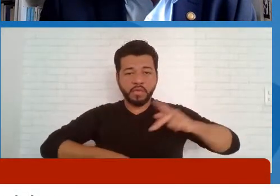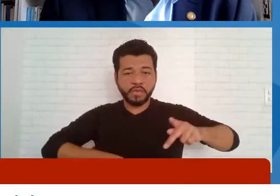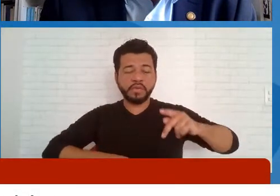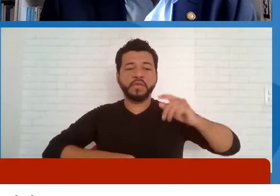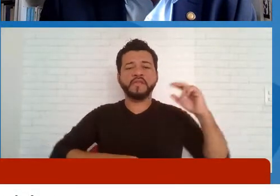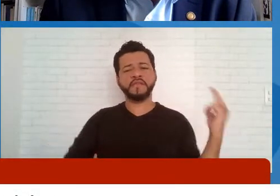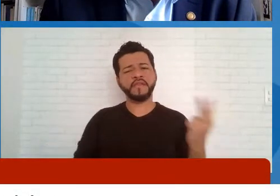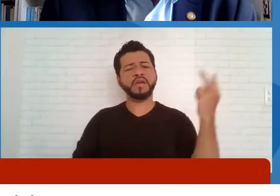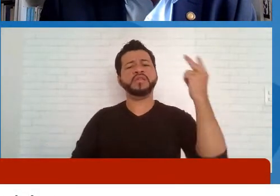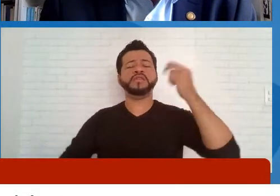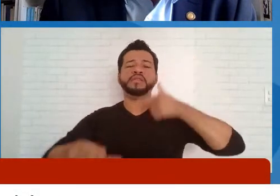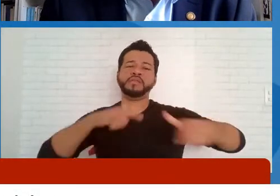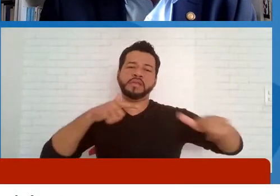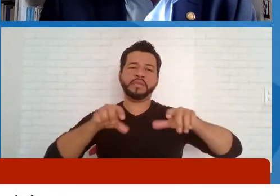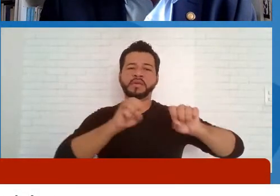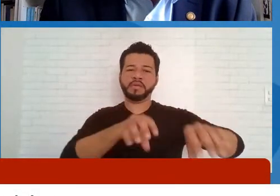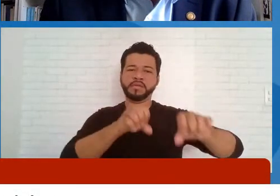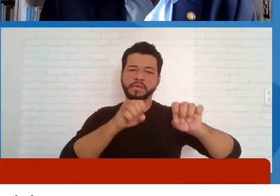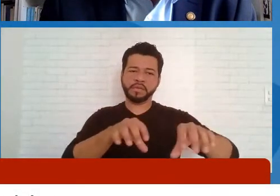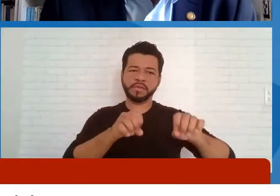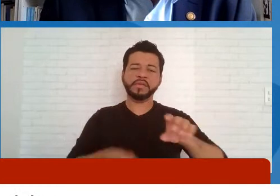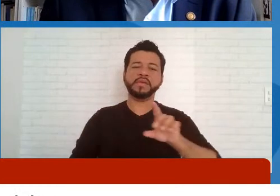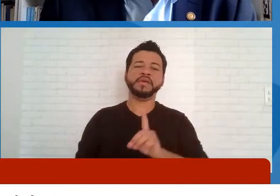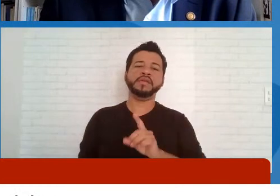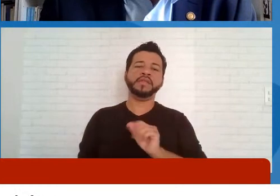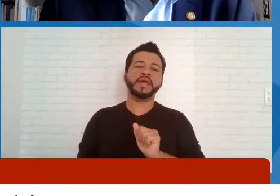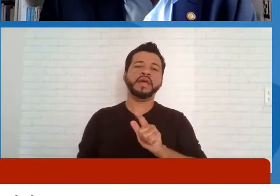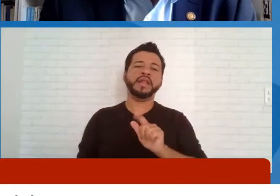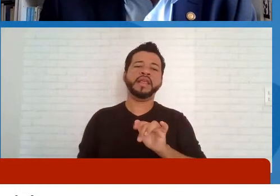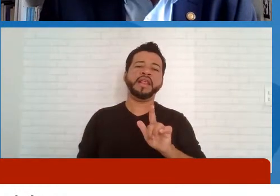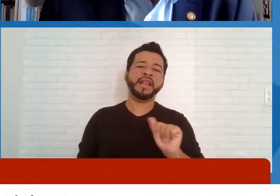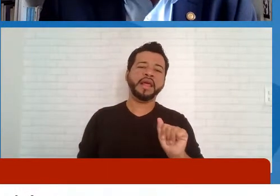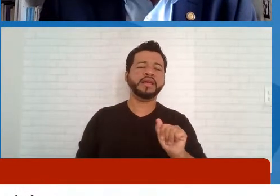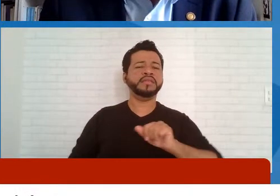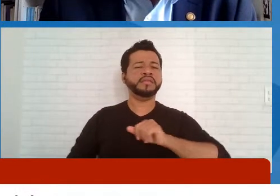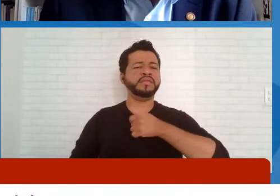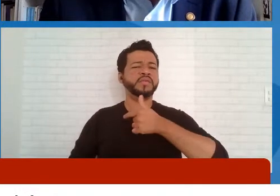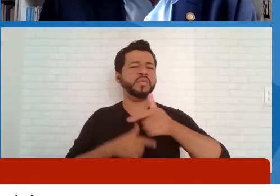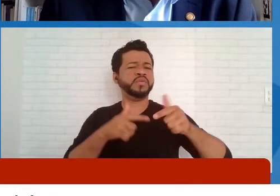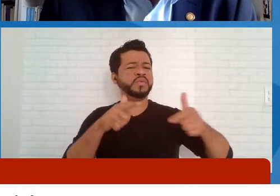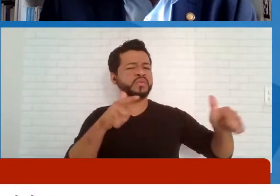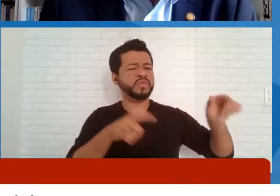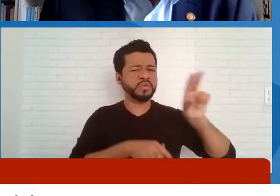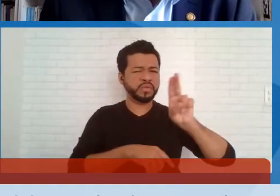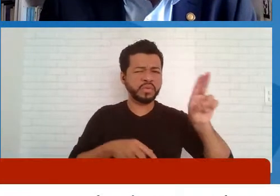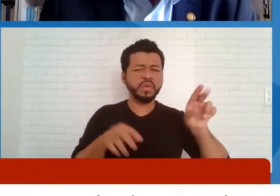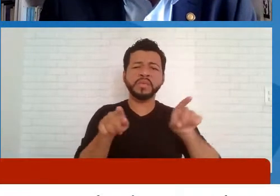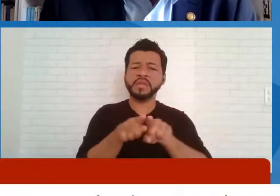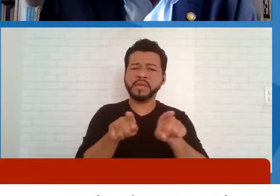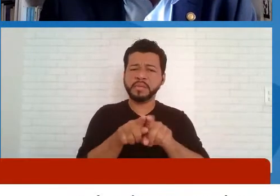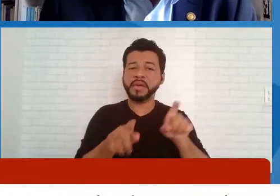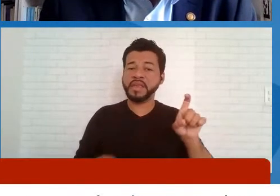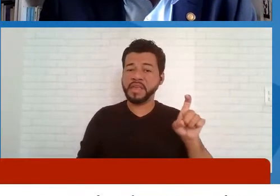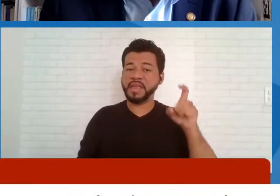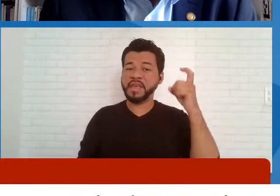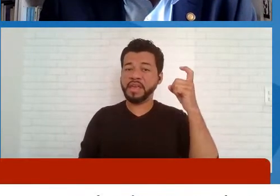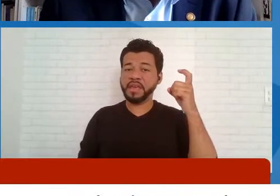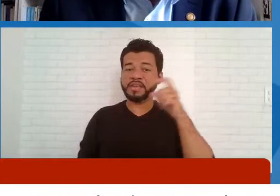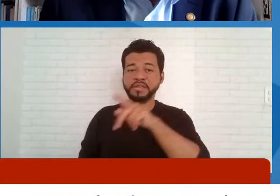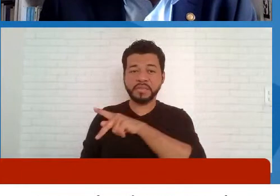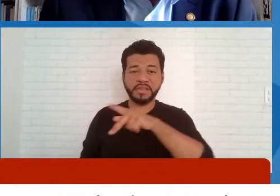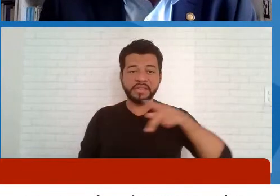Professoras Dalila Oliveira, Andréa Gouveia, ambas ex-presidentas desta